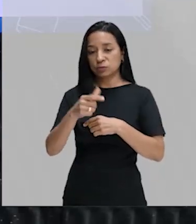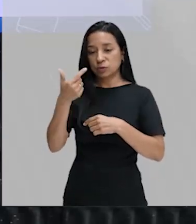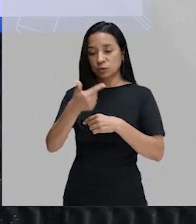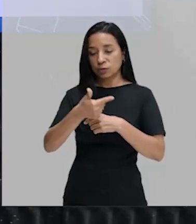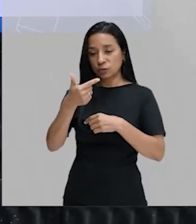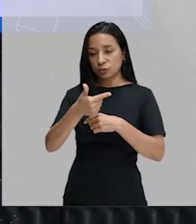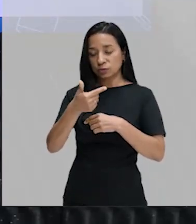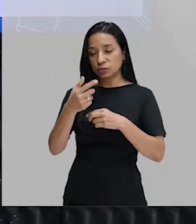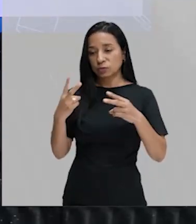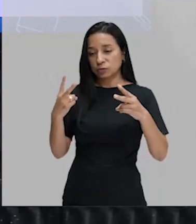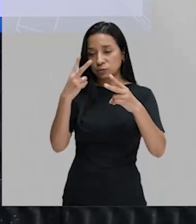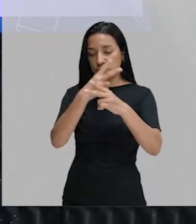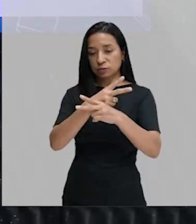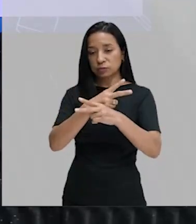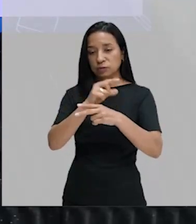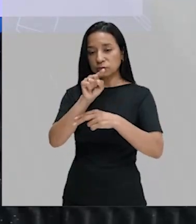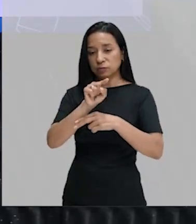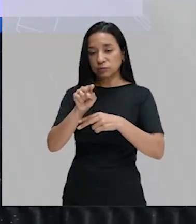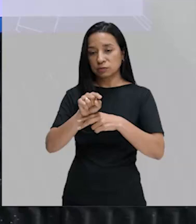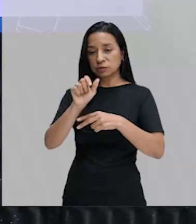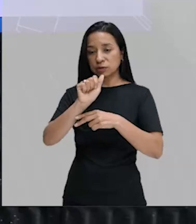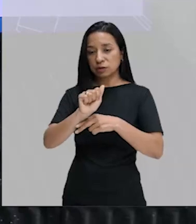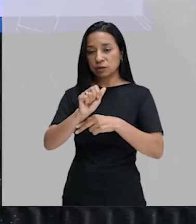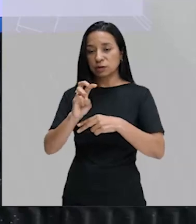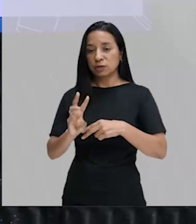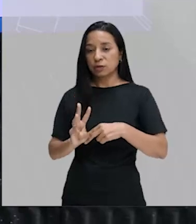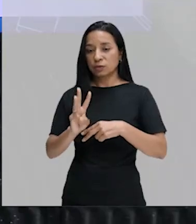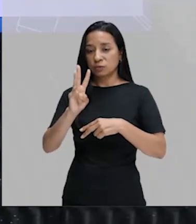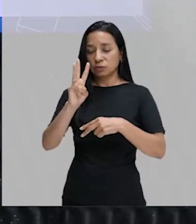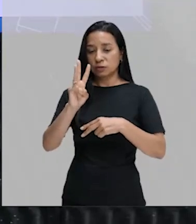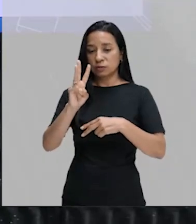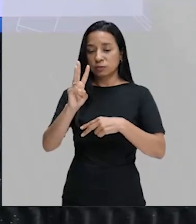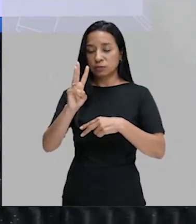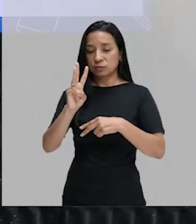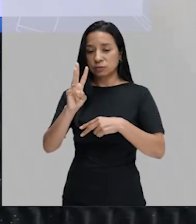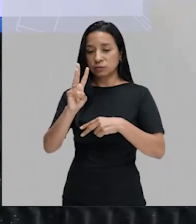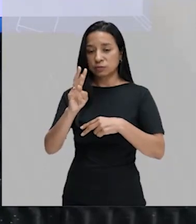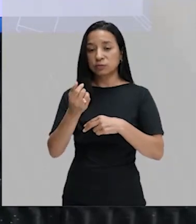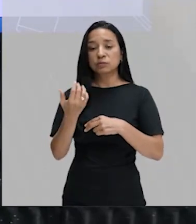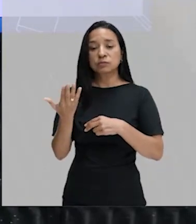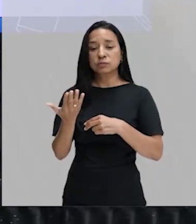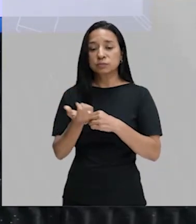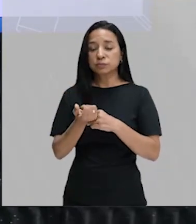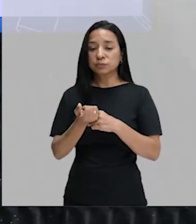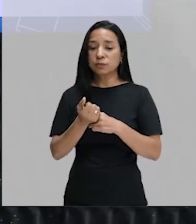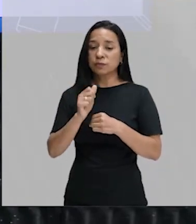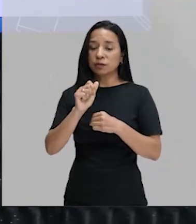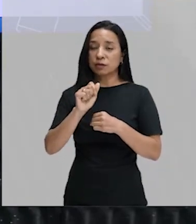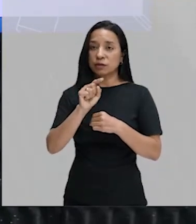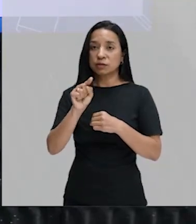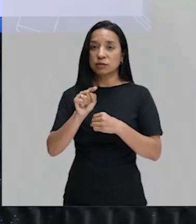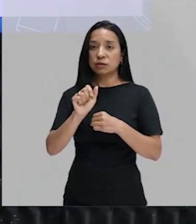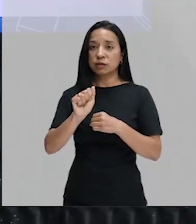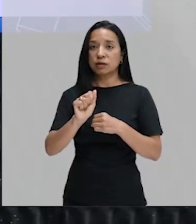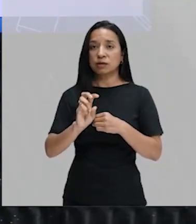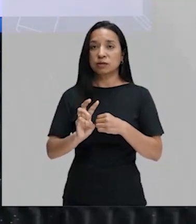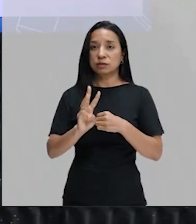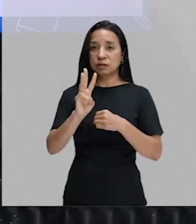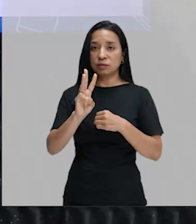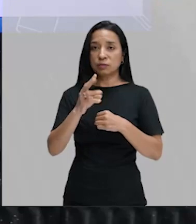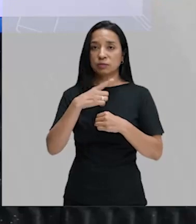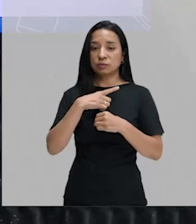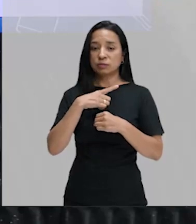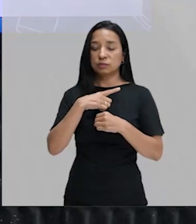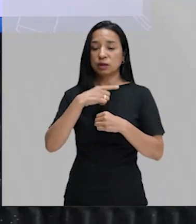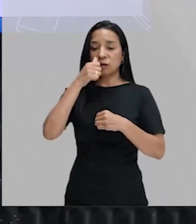segundo cruzamento é se eu pegar o ZA com W, vai formar um indivíduo ZAW. Aqui eu tenho